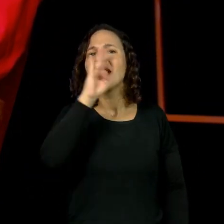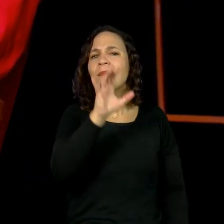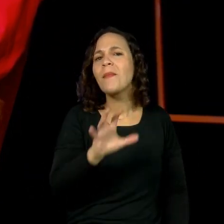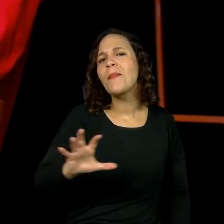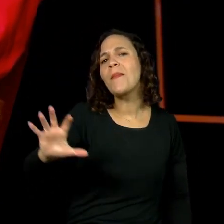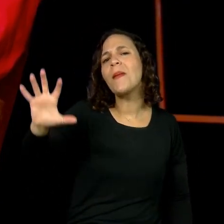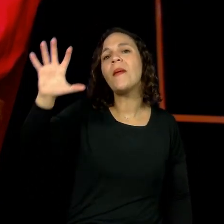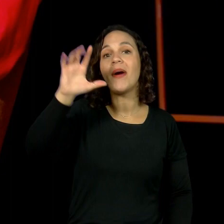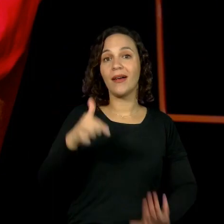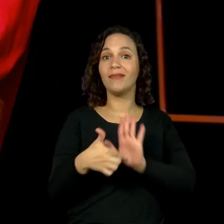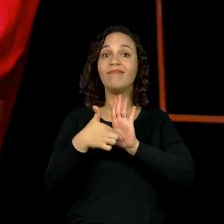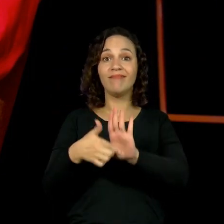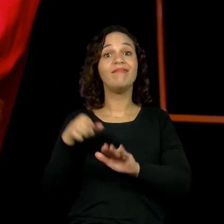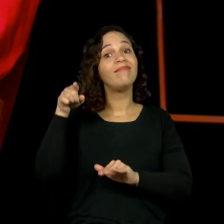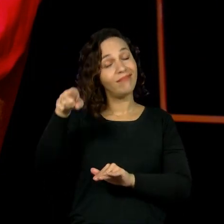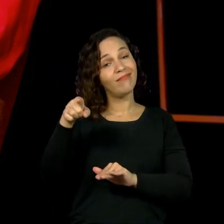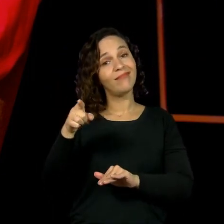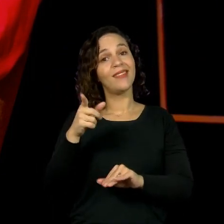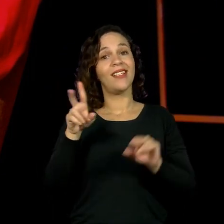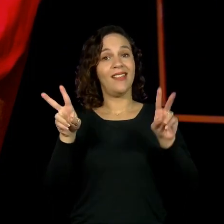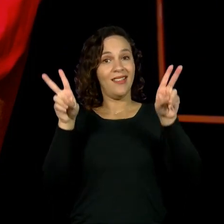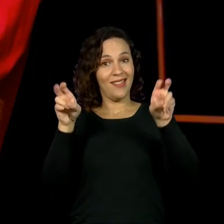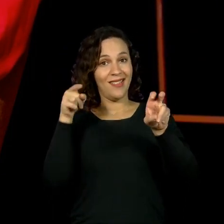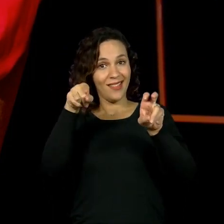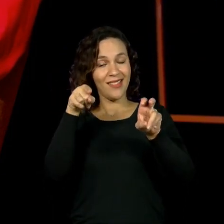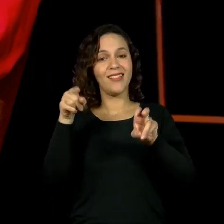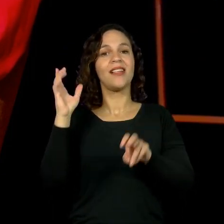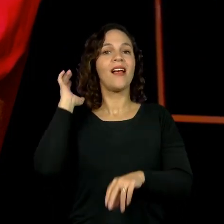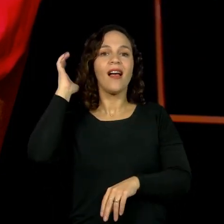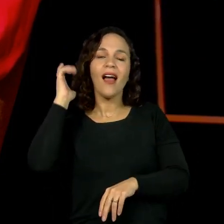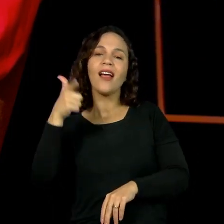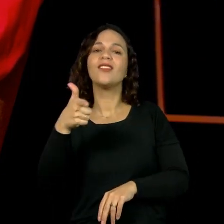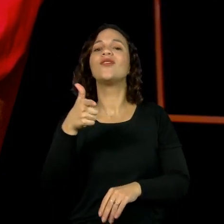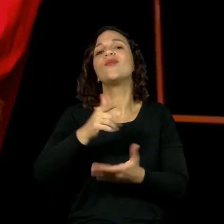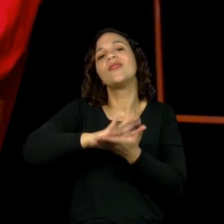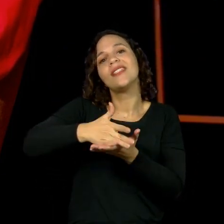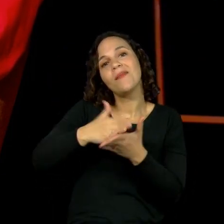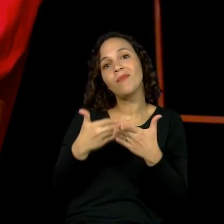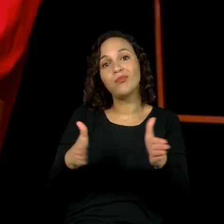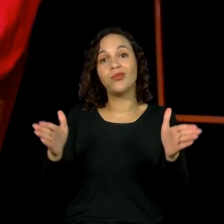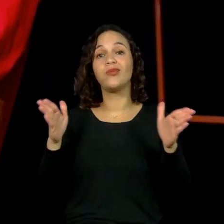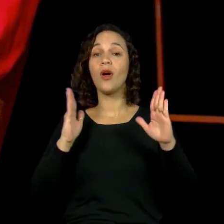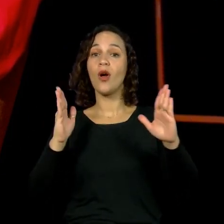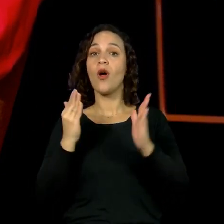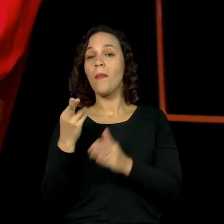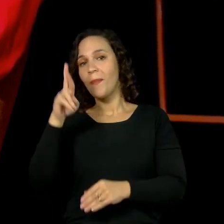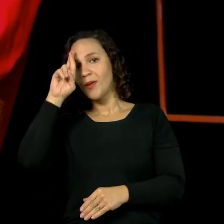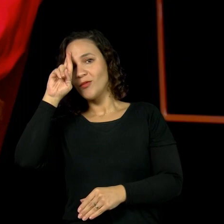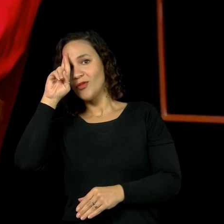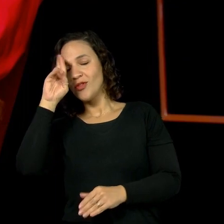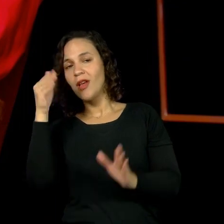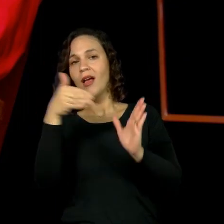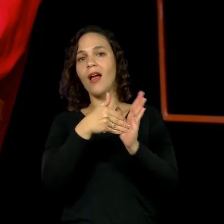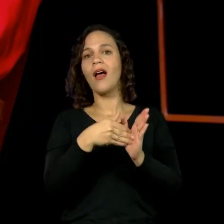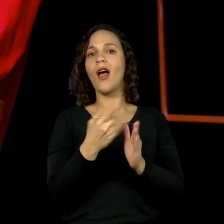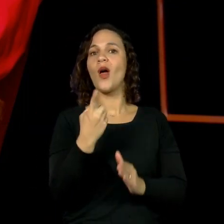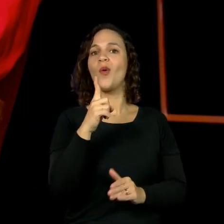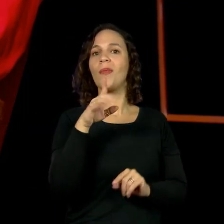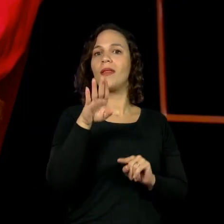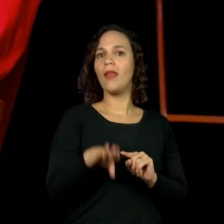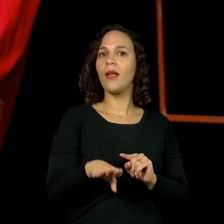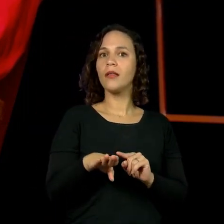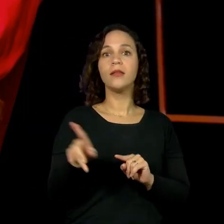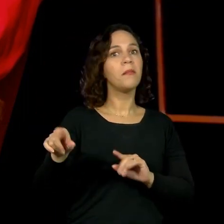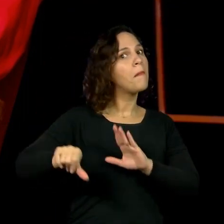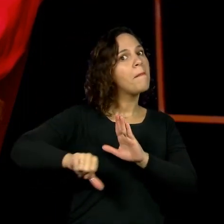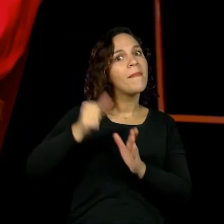Brasil. E o Samba Pé de Passagem fazia parte, então, dessa grade comercial, do meio-dia a 1h. Era uma coisa inusitada, o primeiro